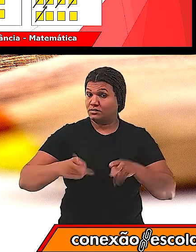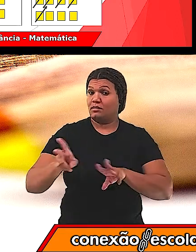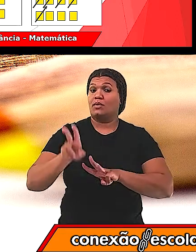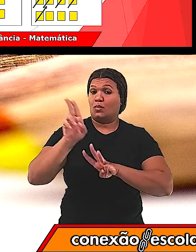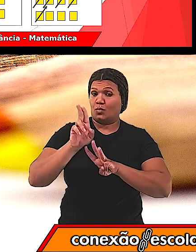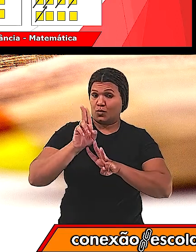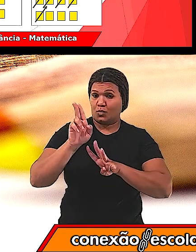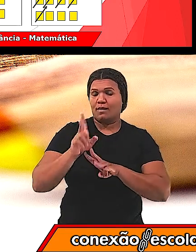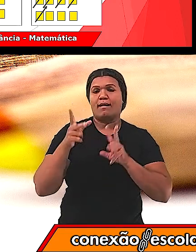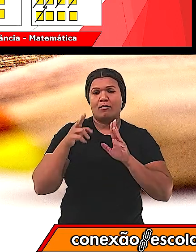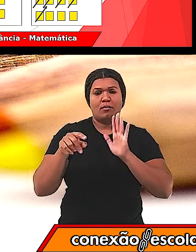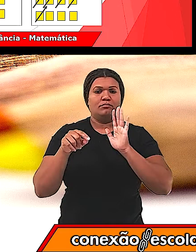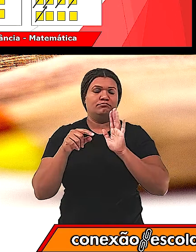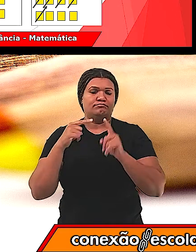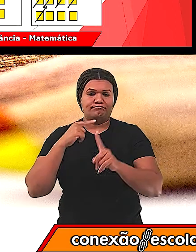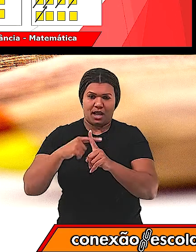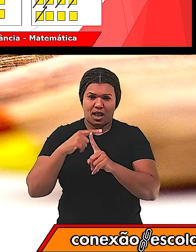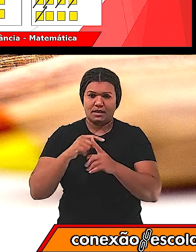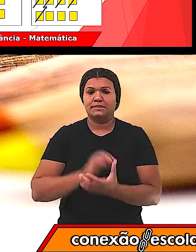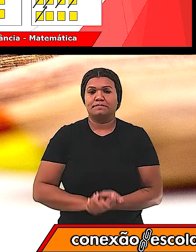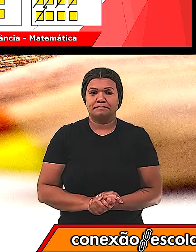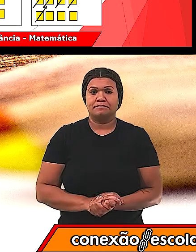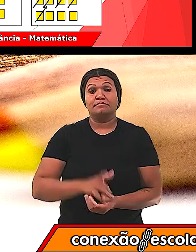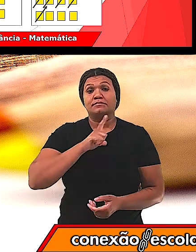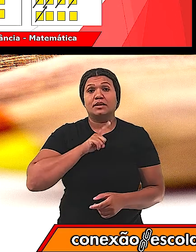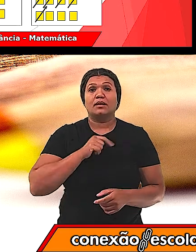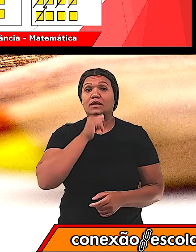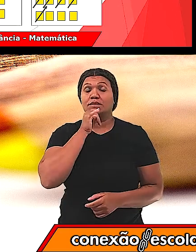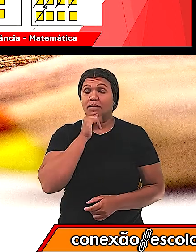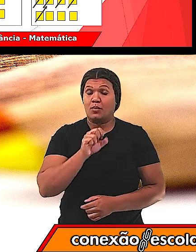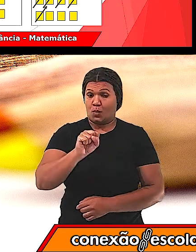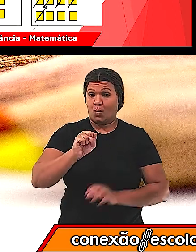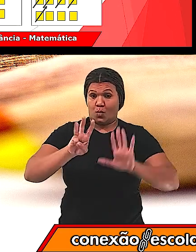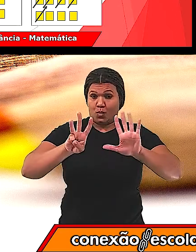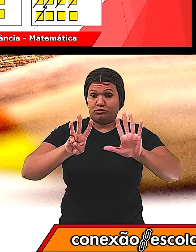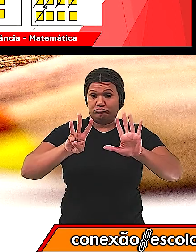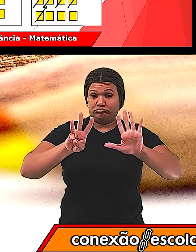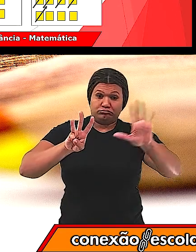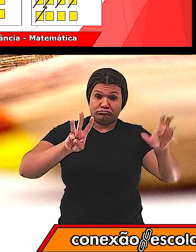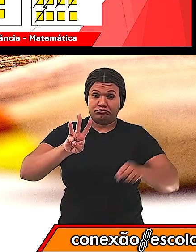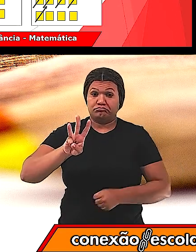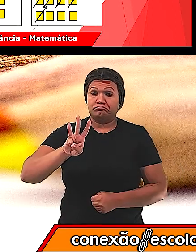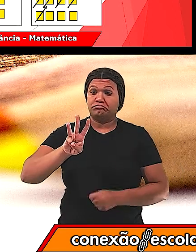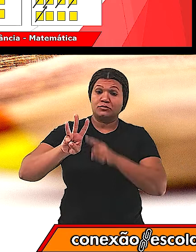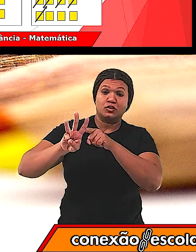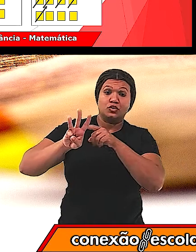jeito que na adição. Então, nós temos 8 menos 5